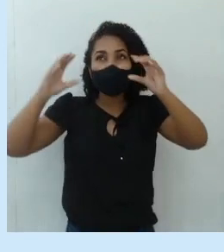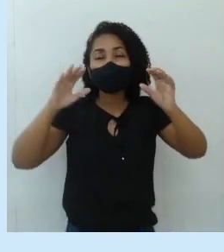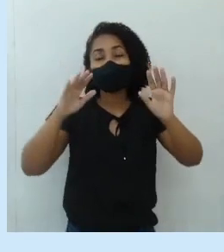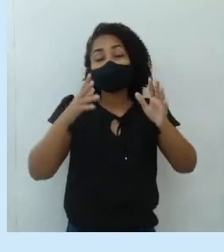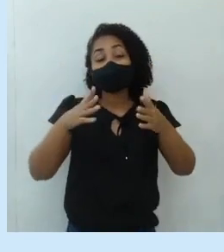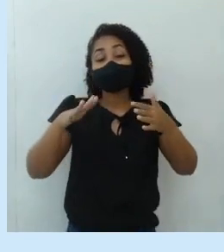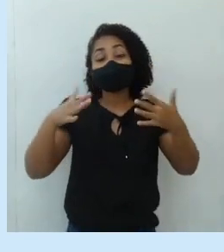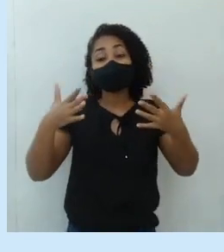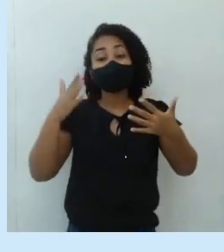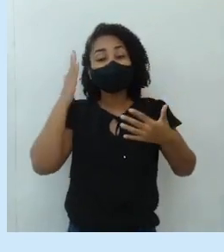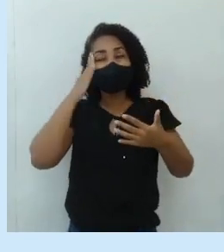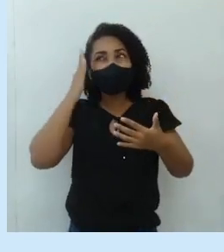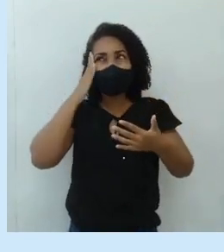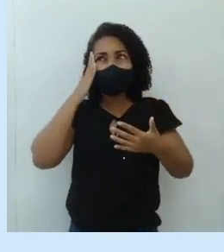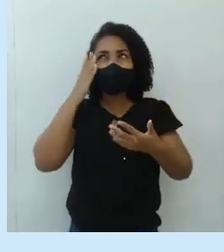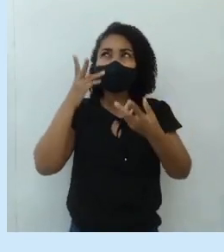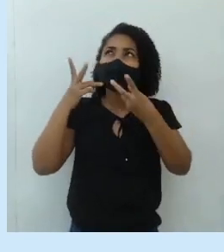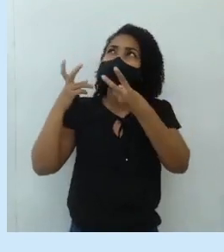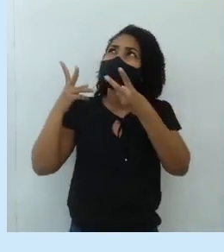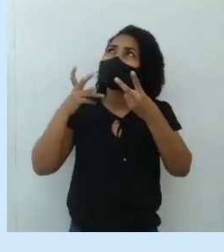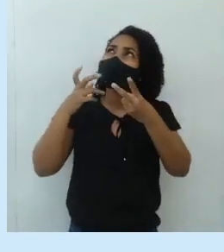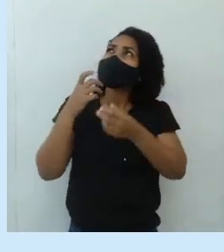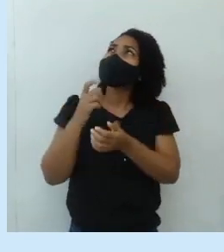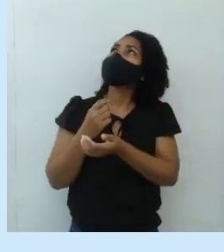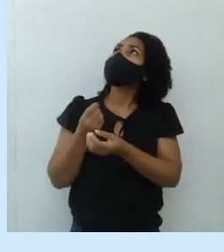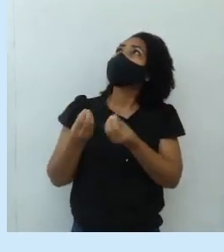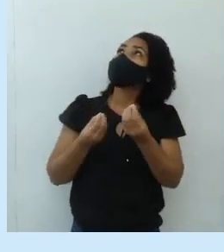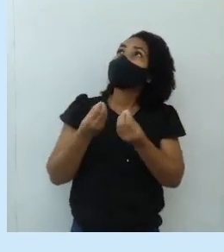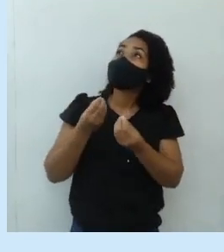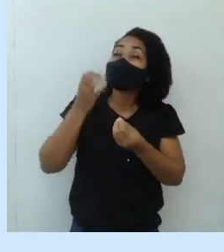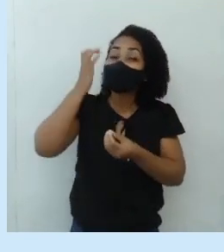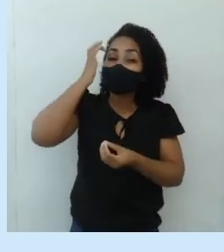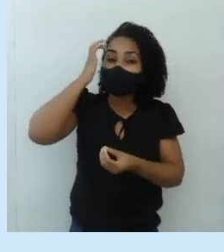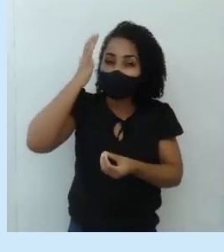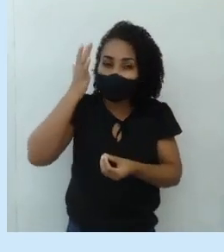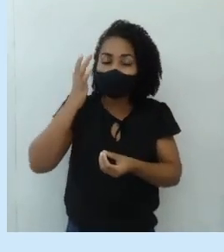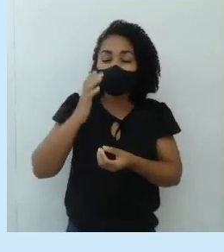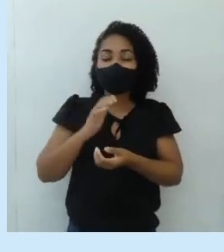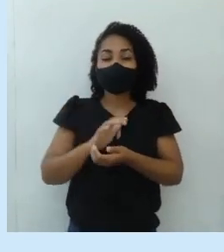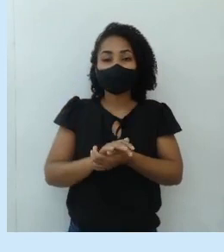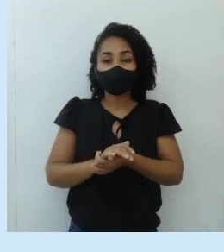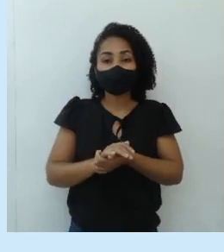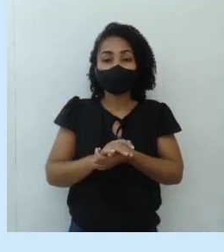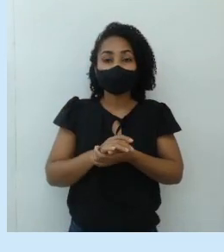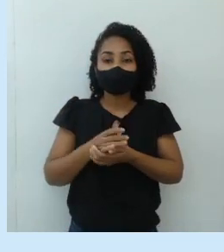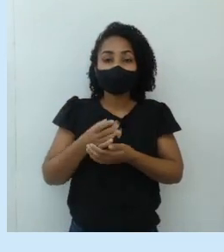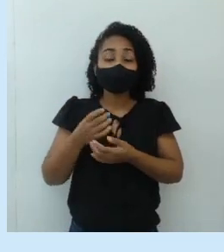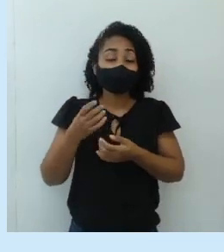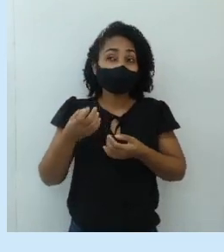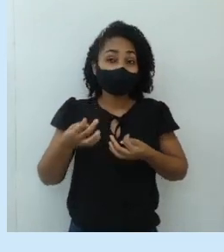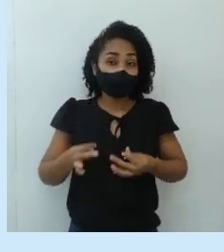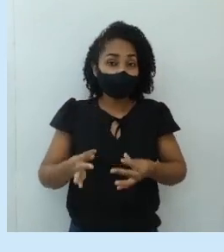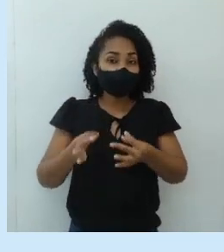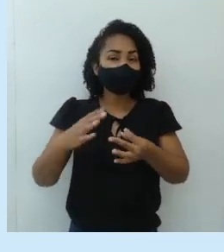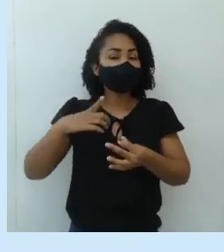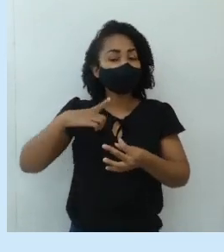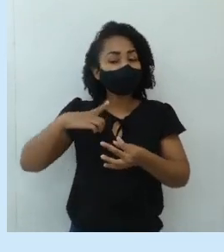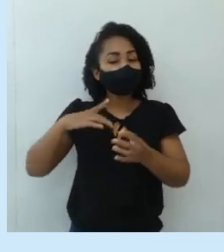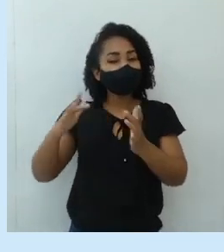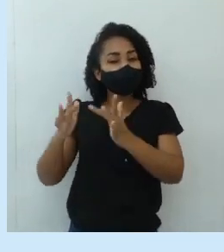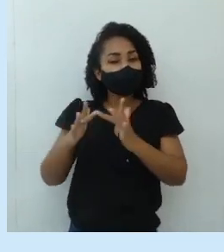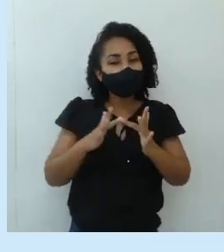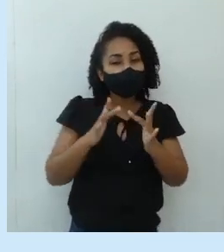né, em decorrência ali das facilidades das telecomunicações, temos contatos